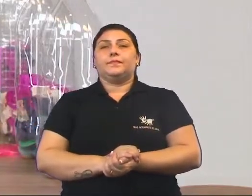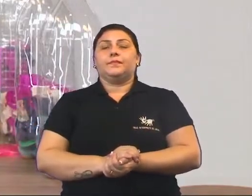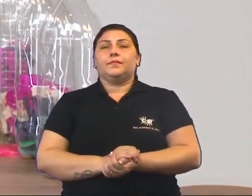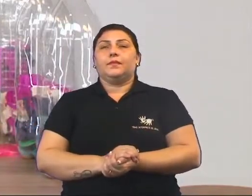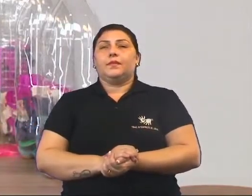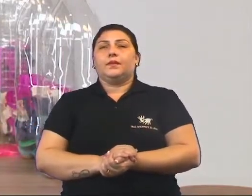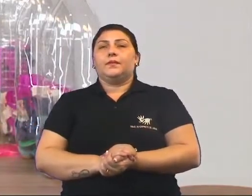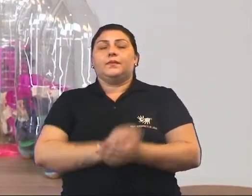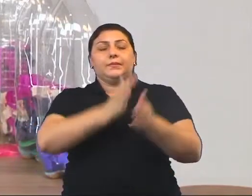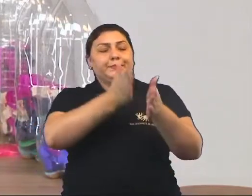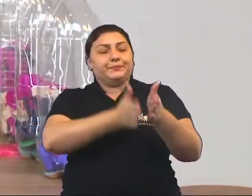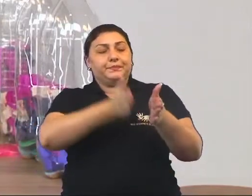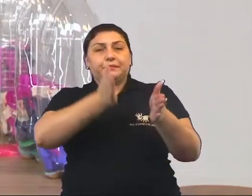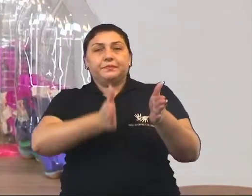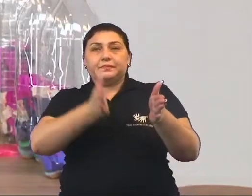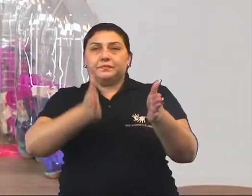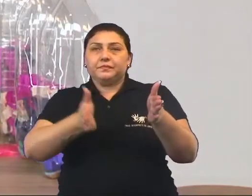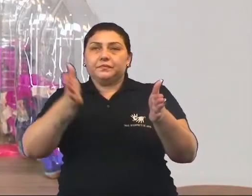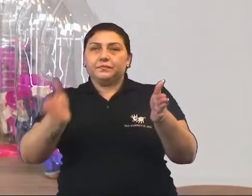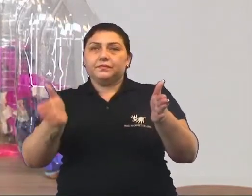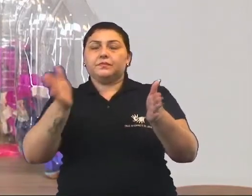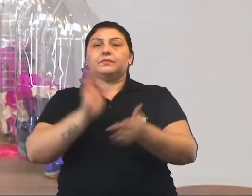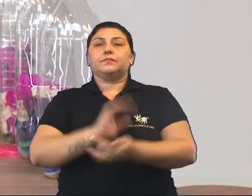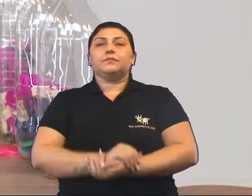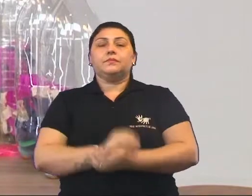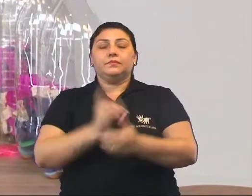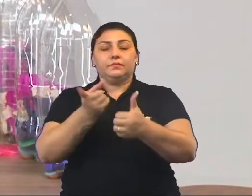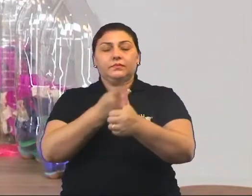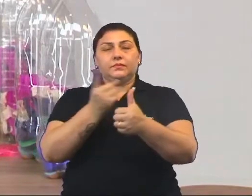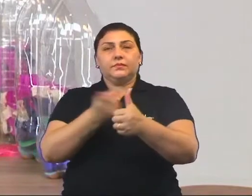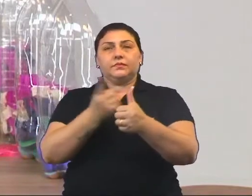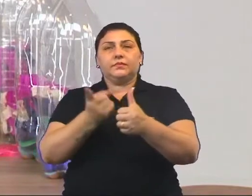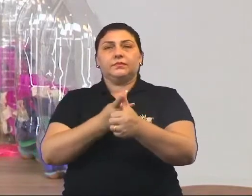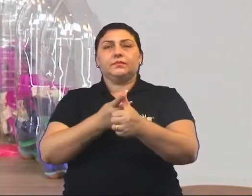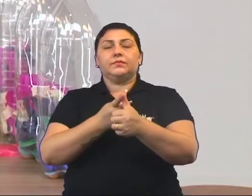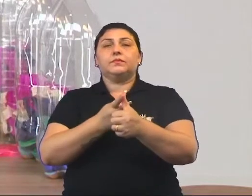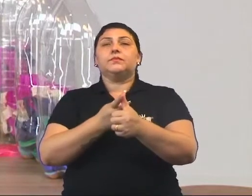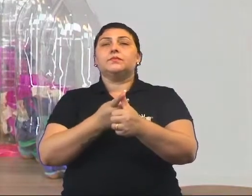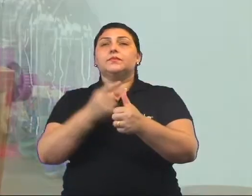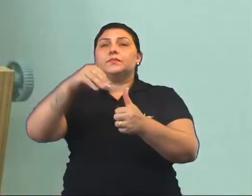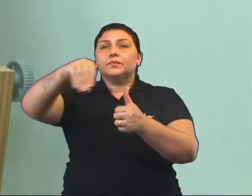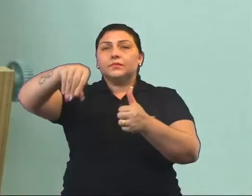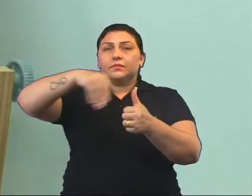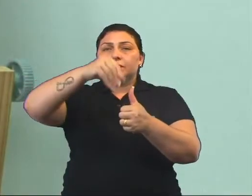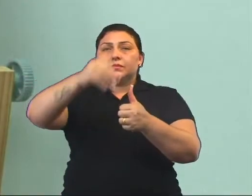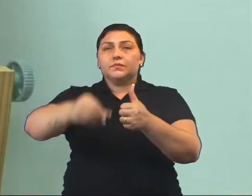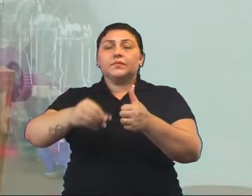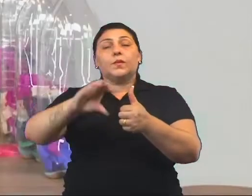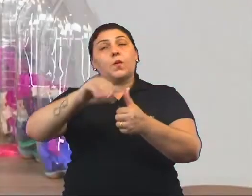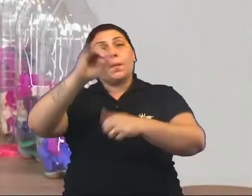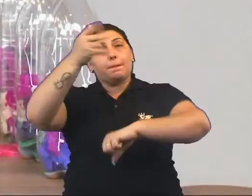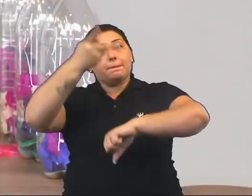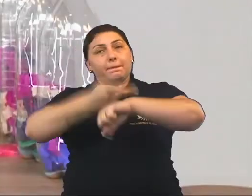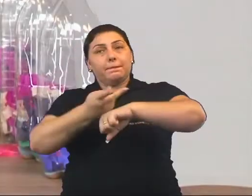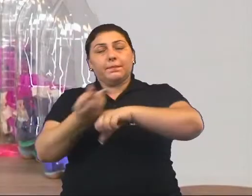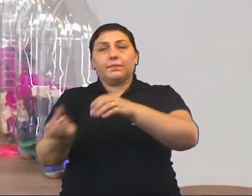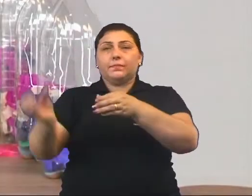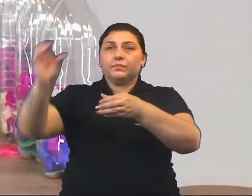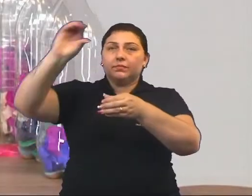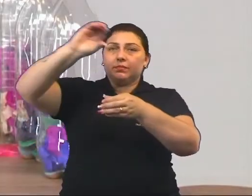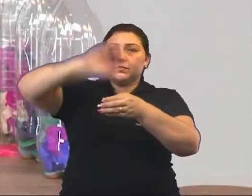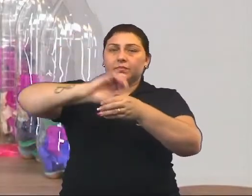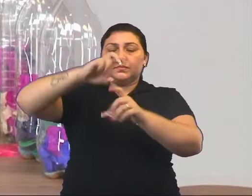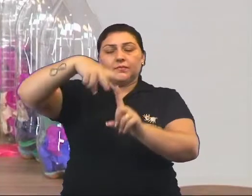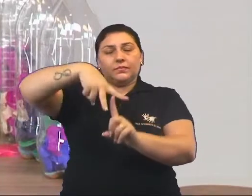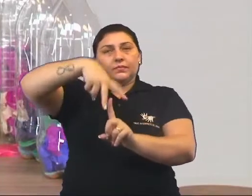crianças, vamos seguir o nosso passo a passo, né? Primeiro passo, coloque um pouco de areia ou pedras dentro de todas